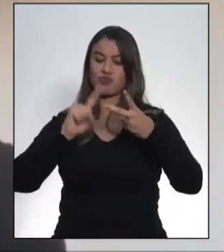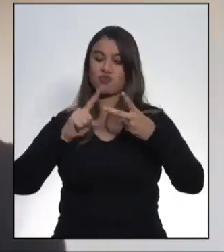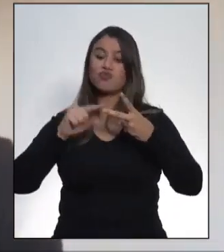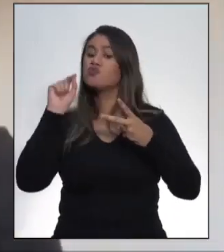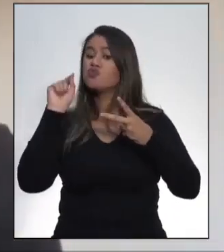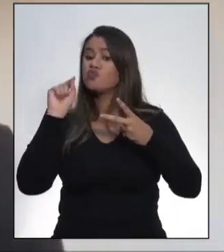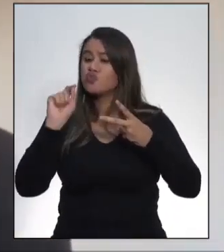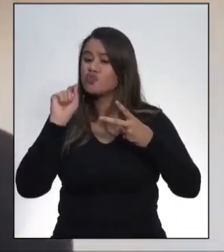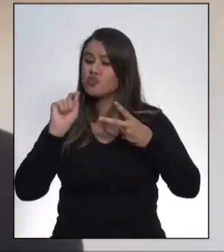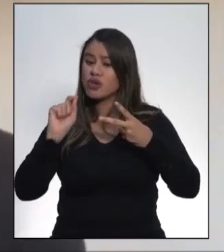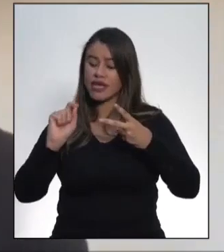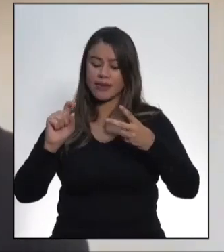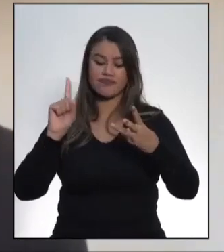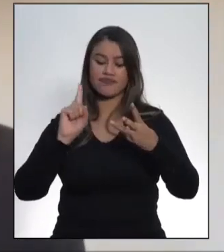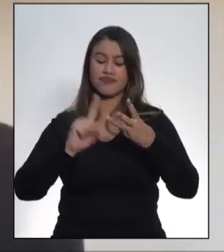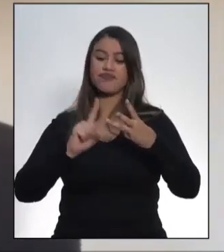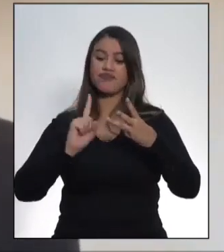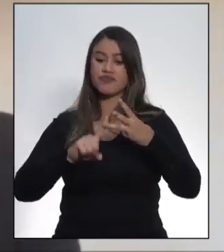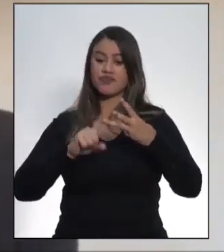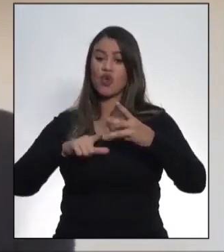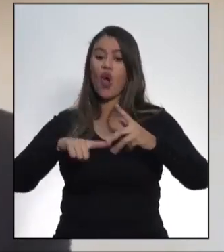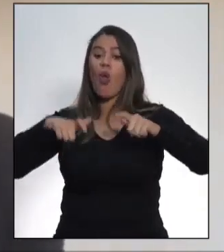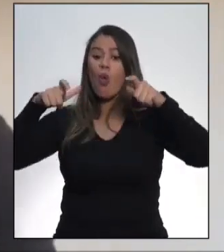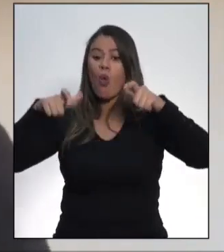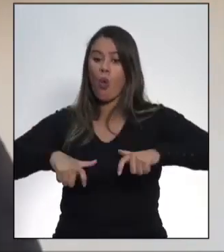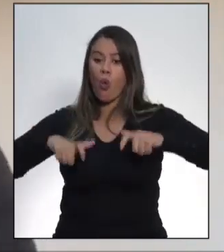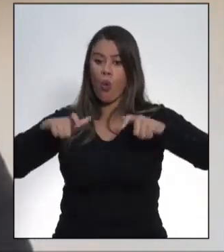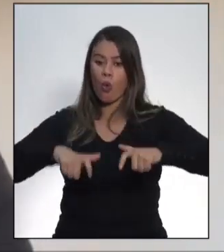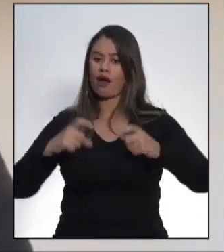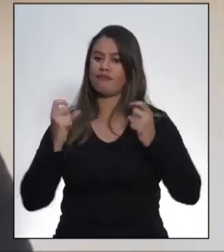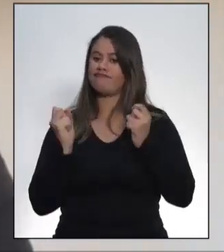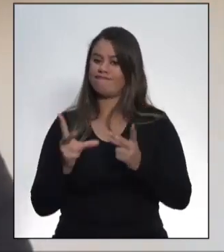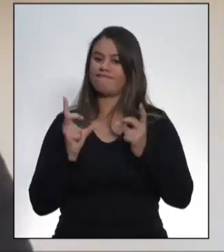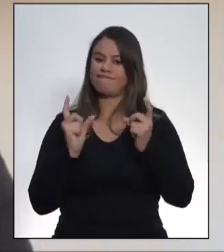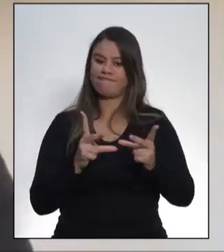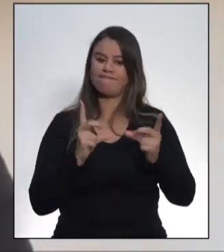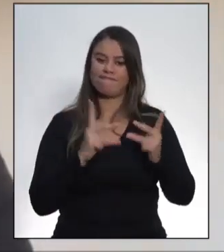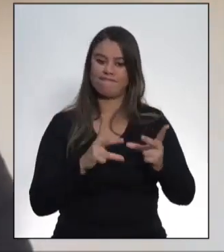esse produto, a praça. Mas você não pode esquecer que esse